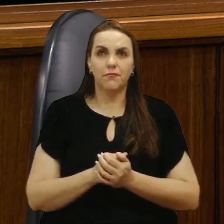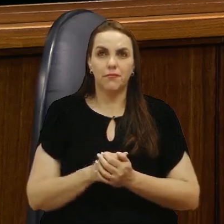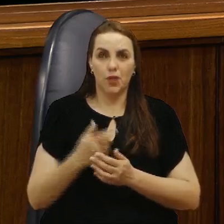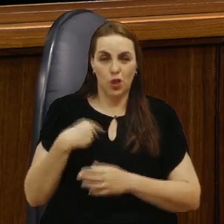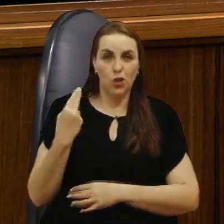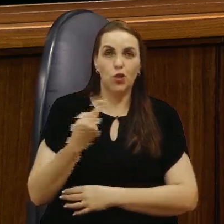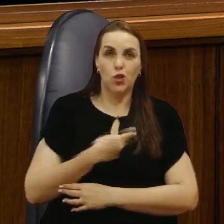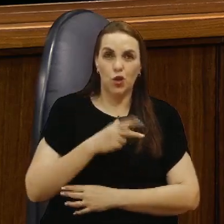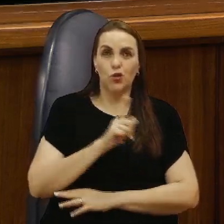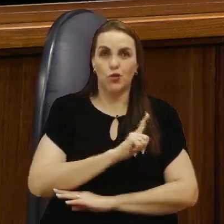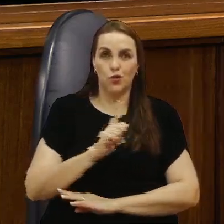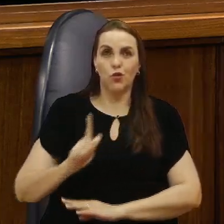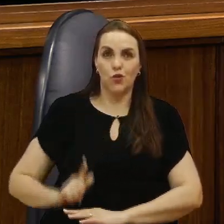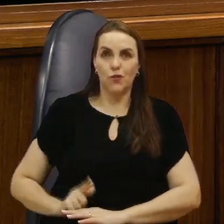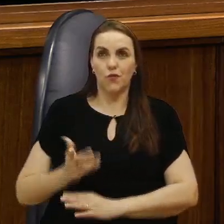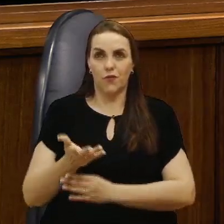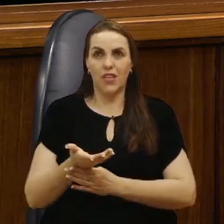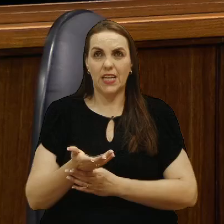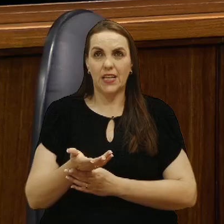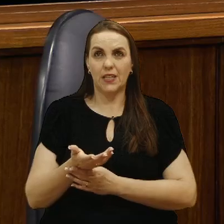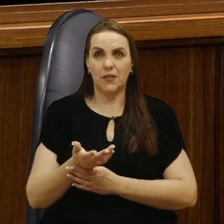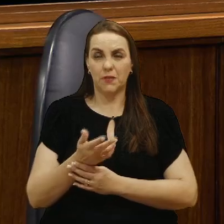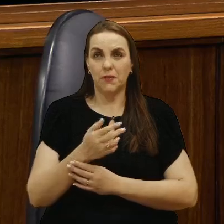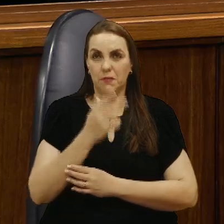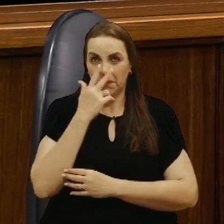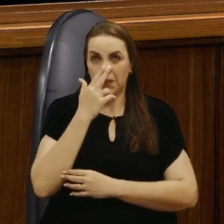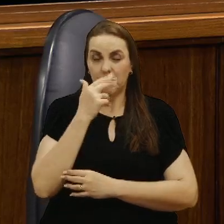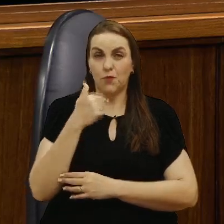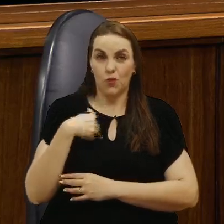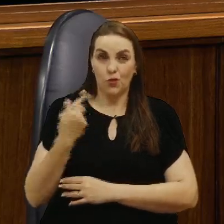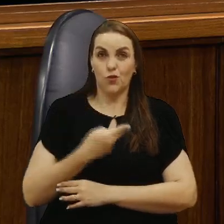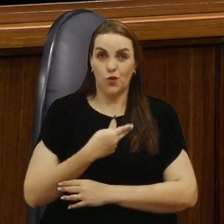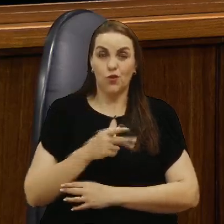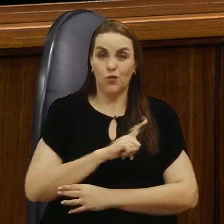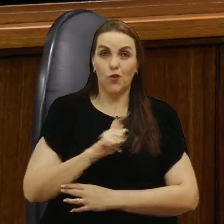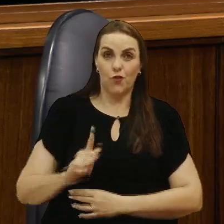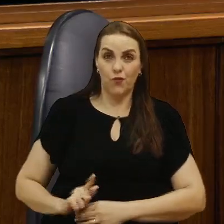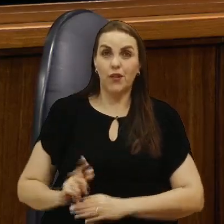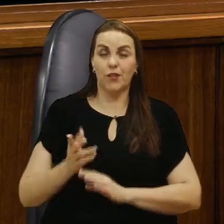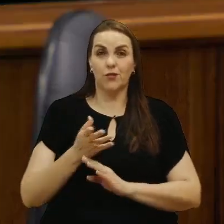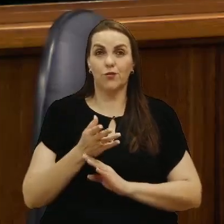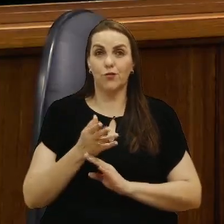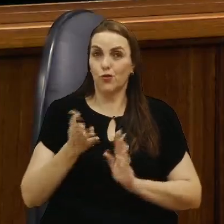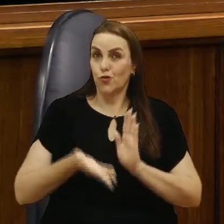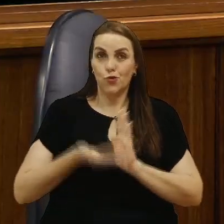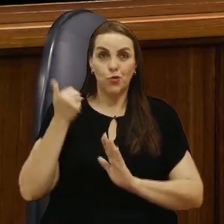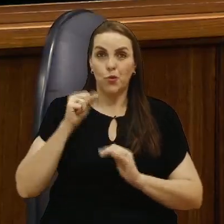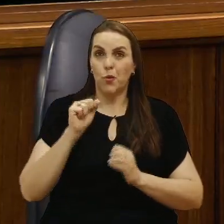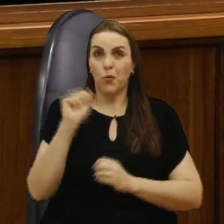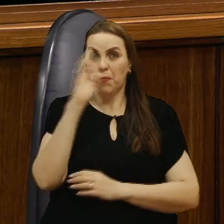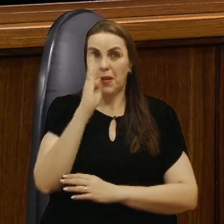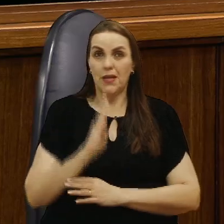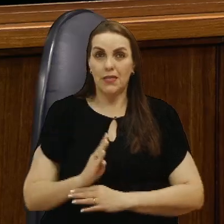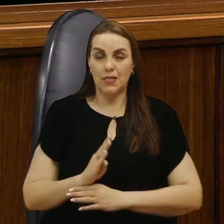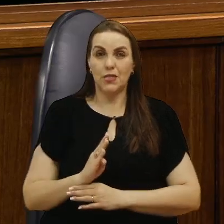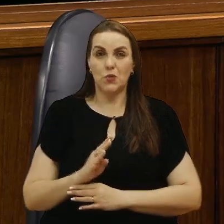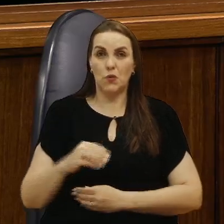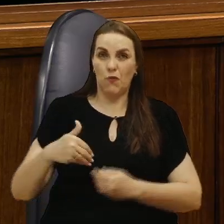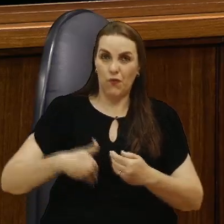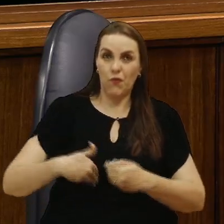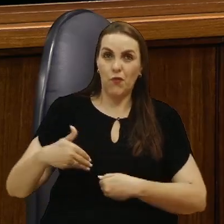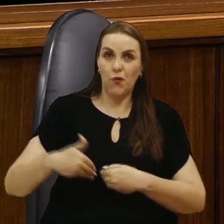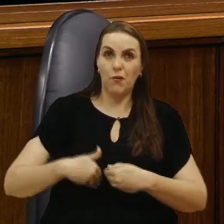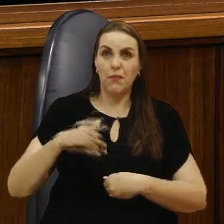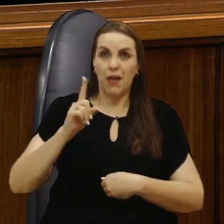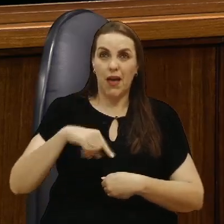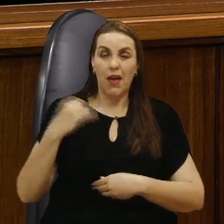nossos governos, mesmo com o nosso governo tendo tirado o Brasil do mapa da fome, o que é muito